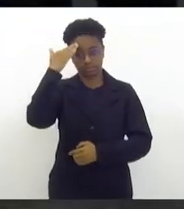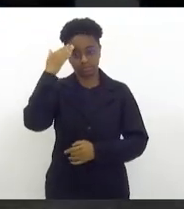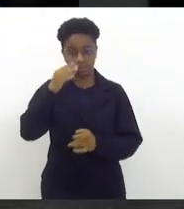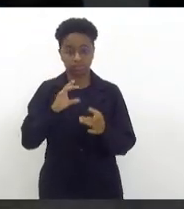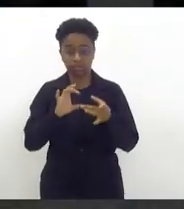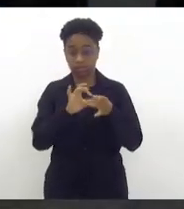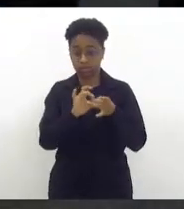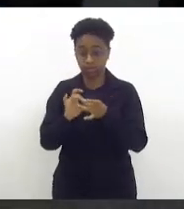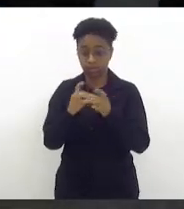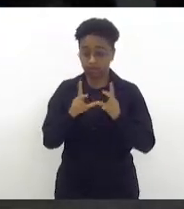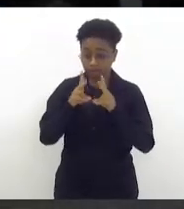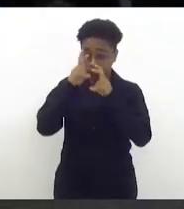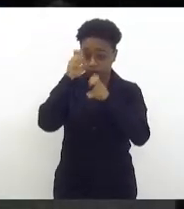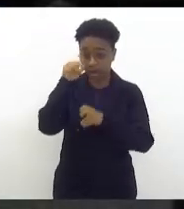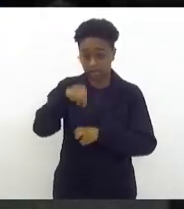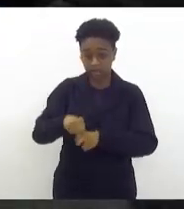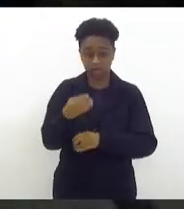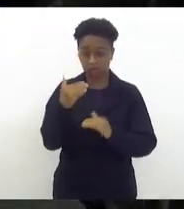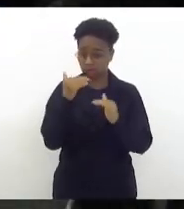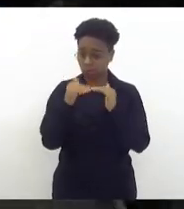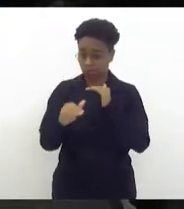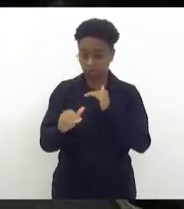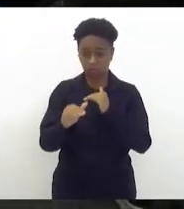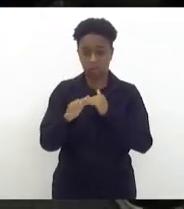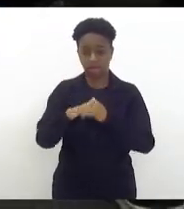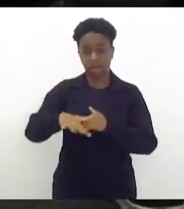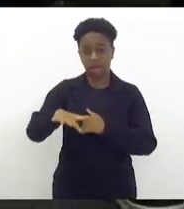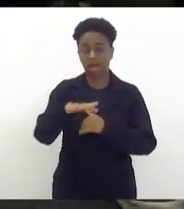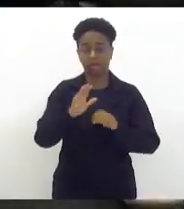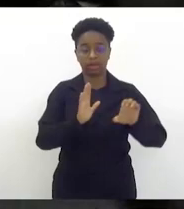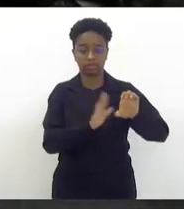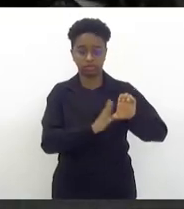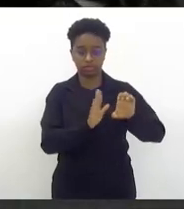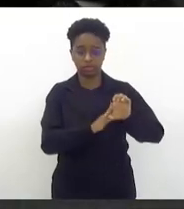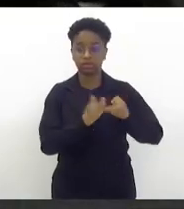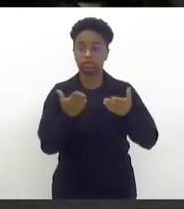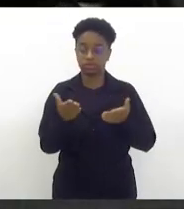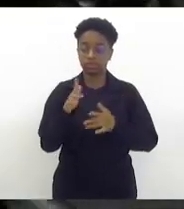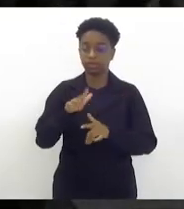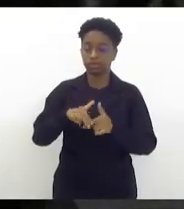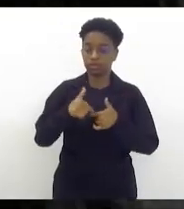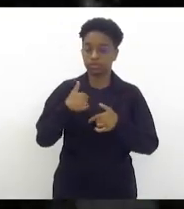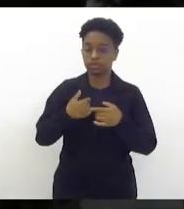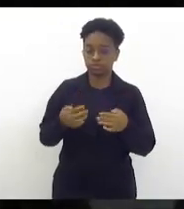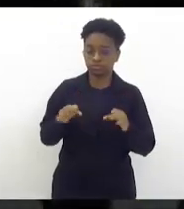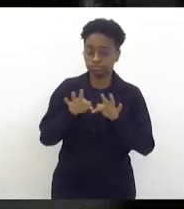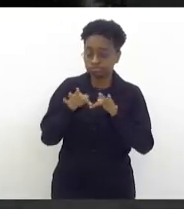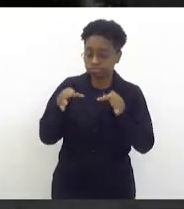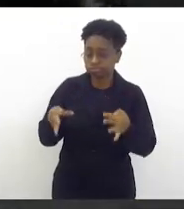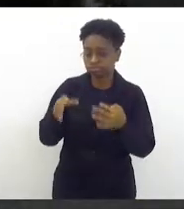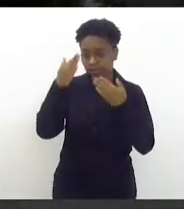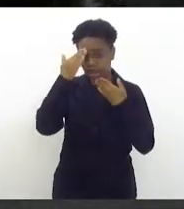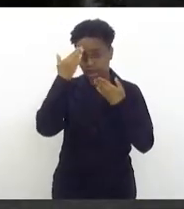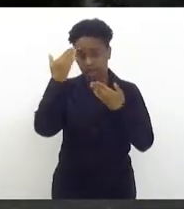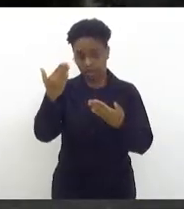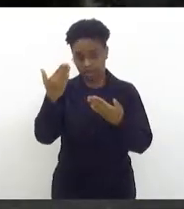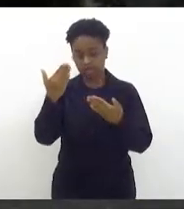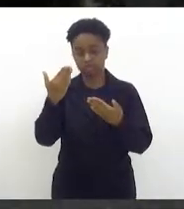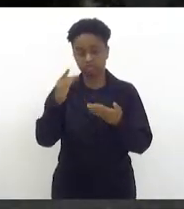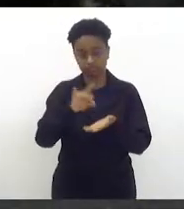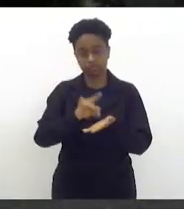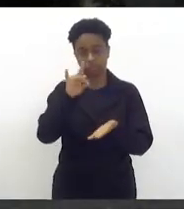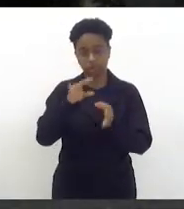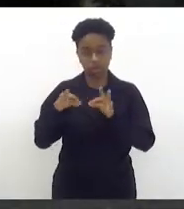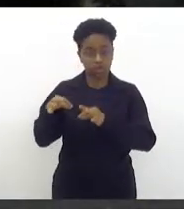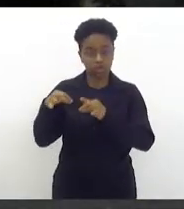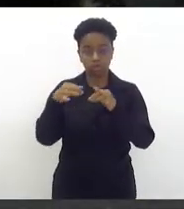forças dessa Casa Legislativa não é favorável ao campo da esquerda, por isso que eu tenho a humildade de vir aqui agradecer